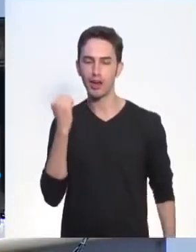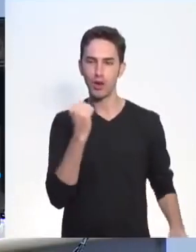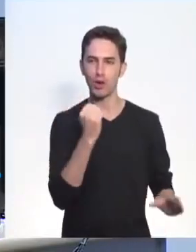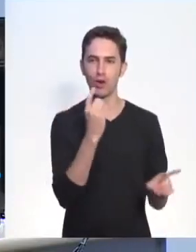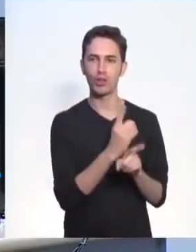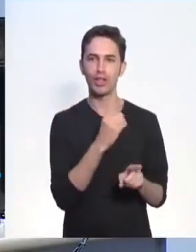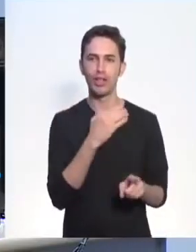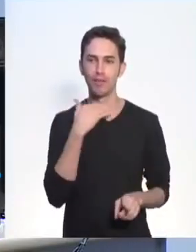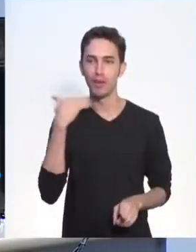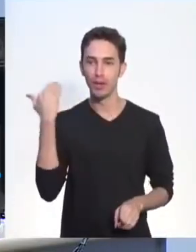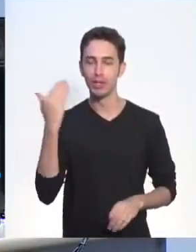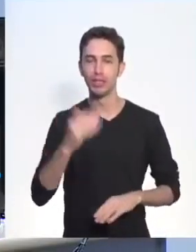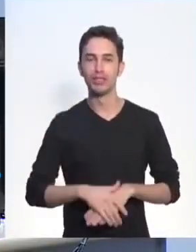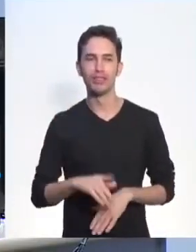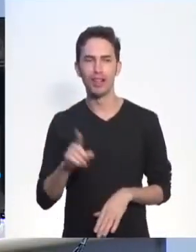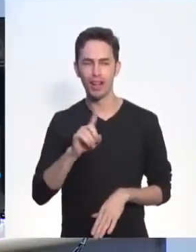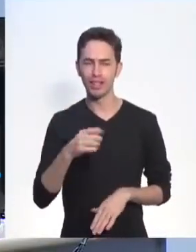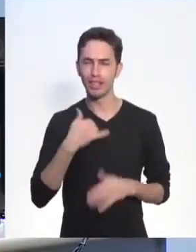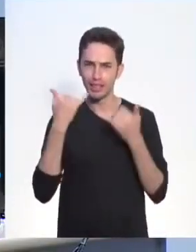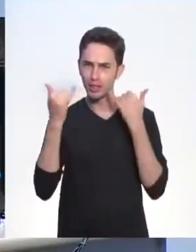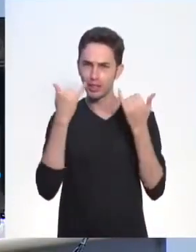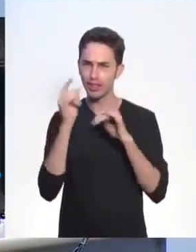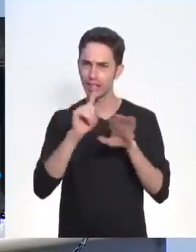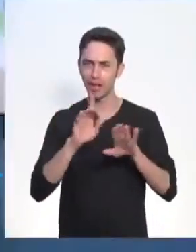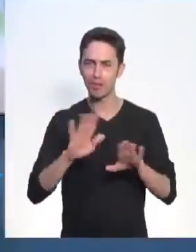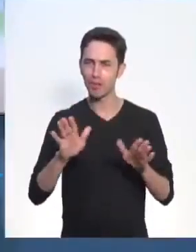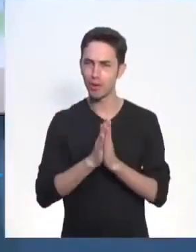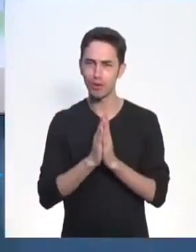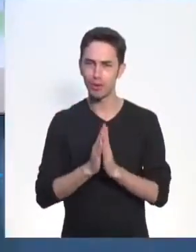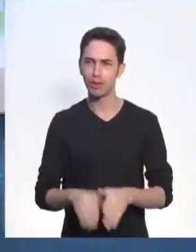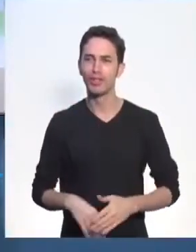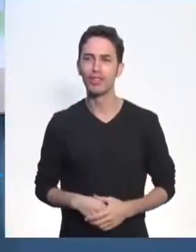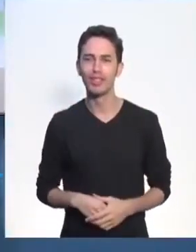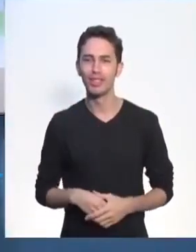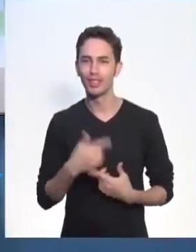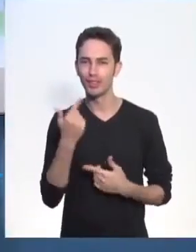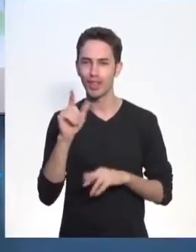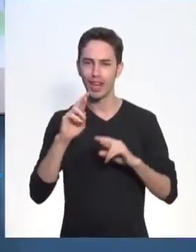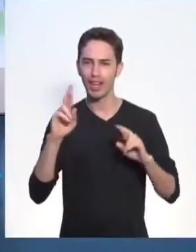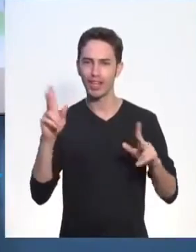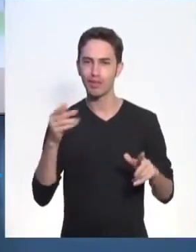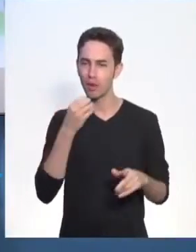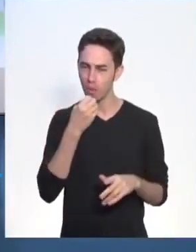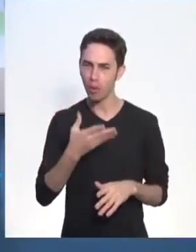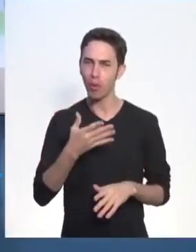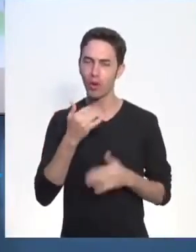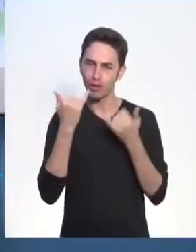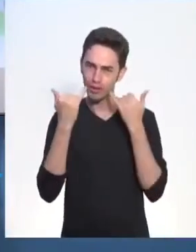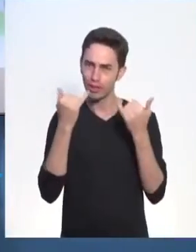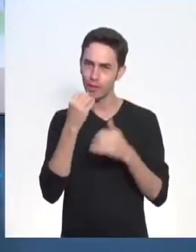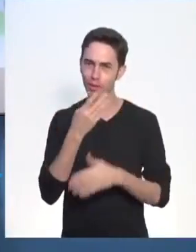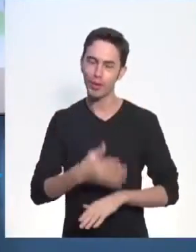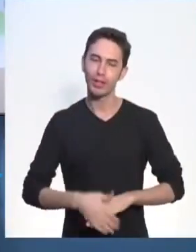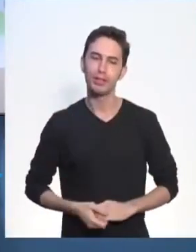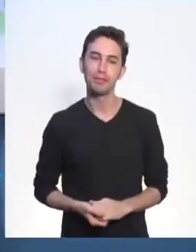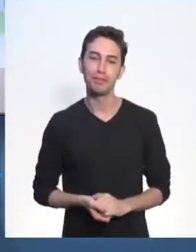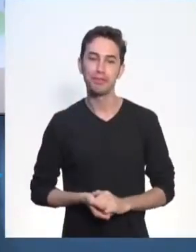mais agradável. Vamos lá. Por favor. Precisa ser uma notícia.